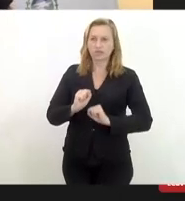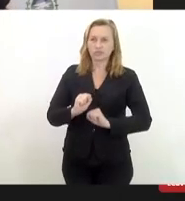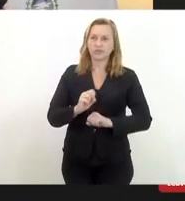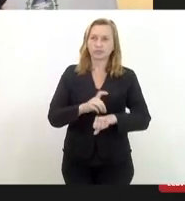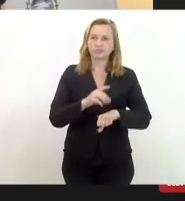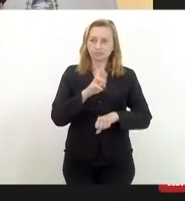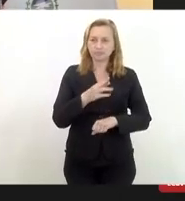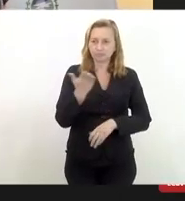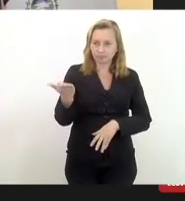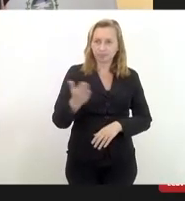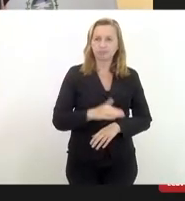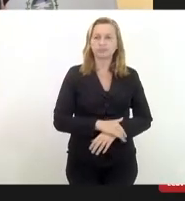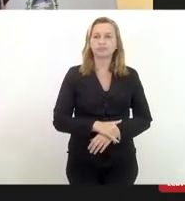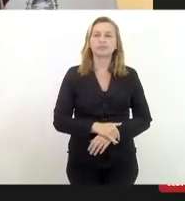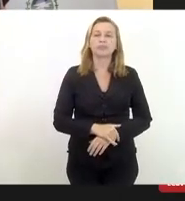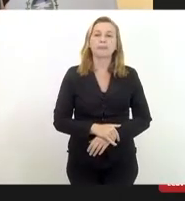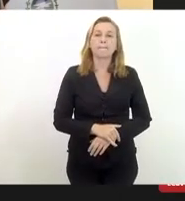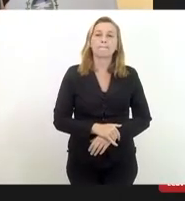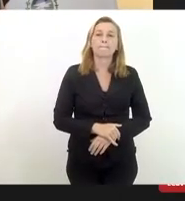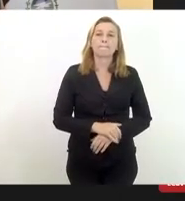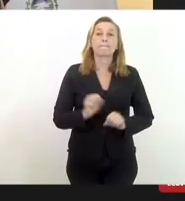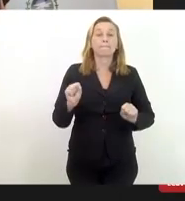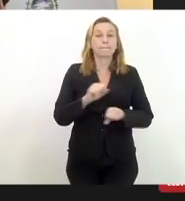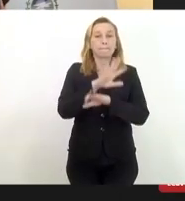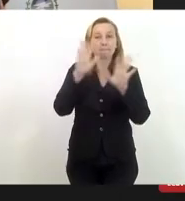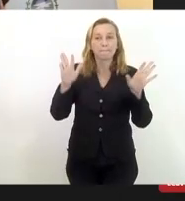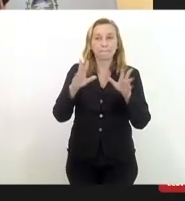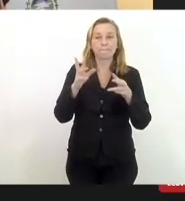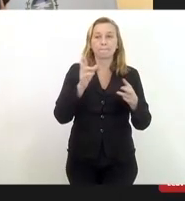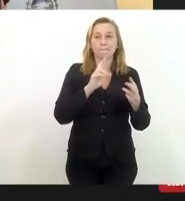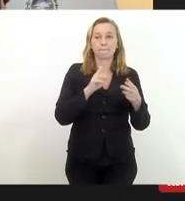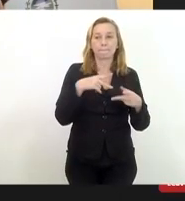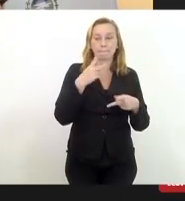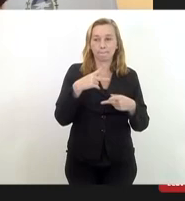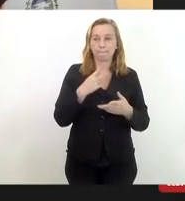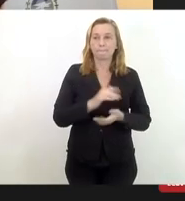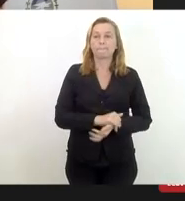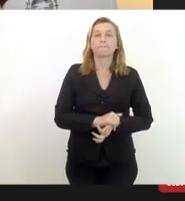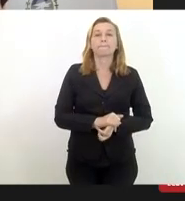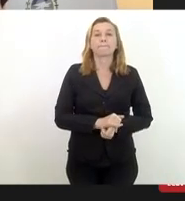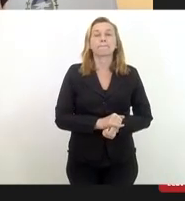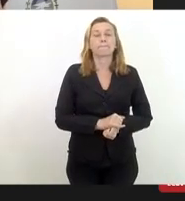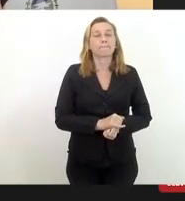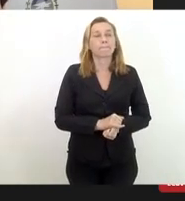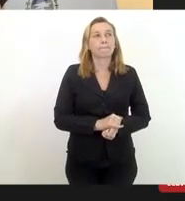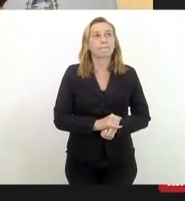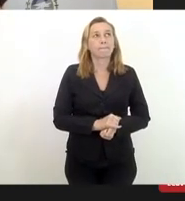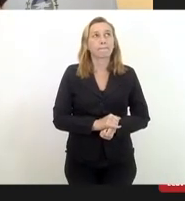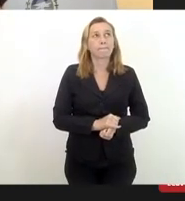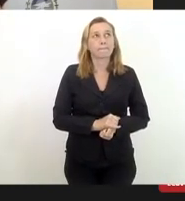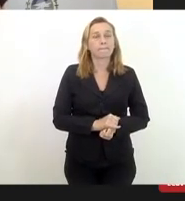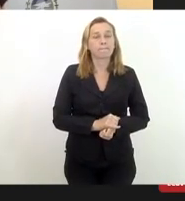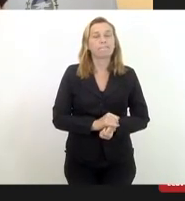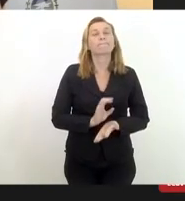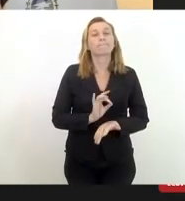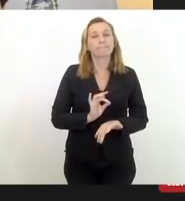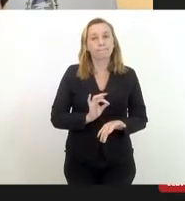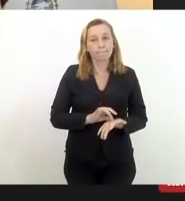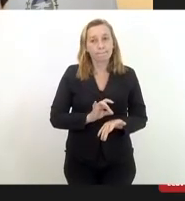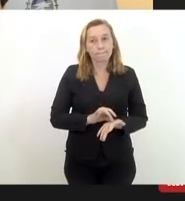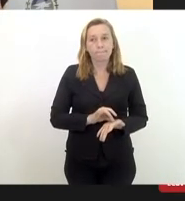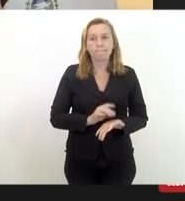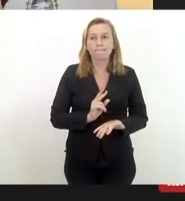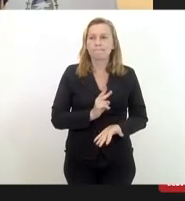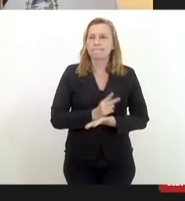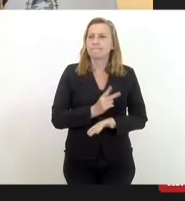Richard. Por favor. Uma clareza em relação às questões. Eu realmente, apesar de